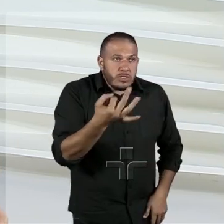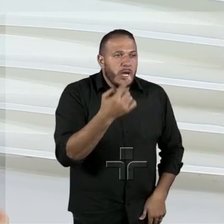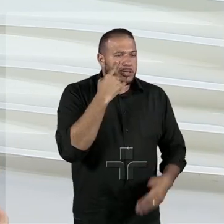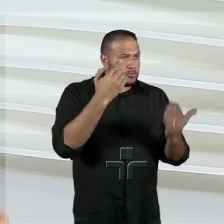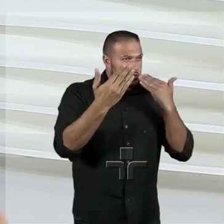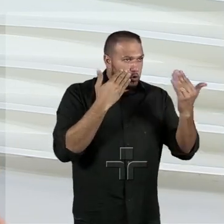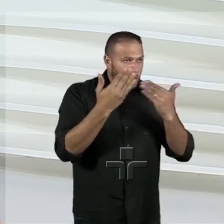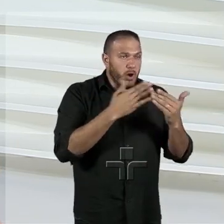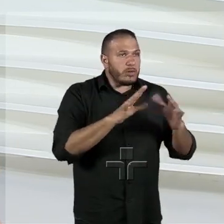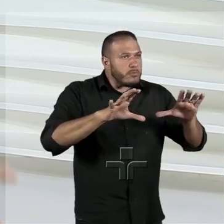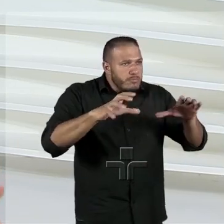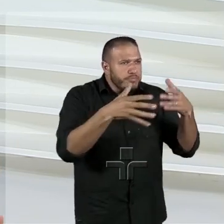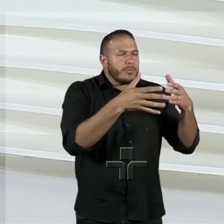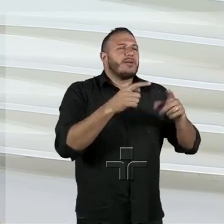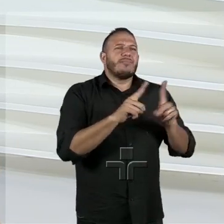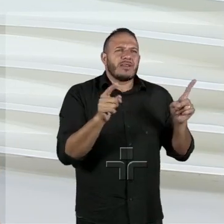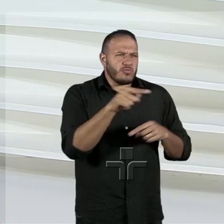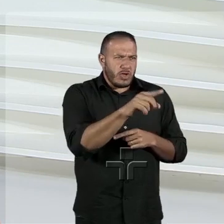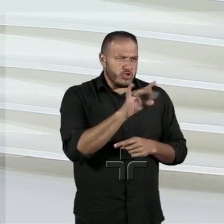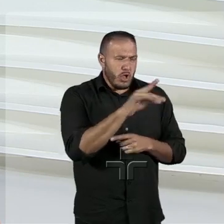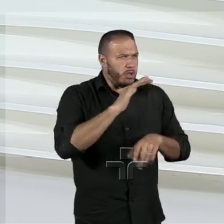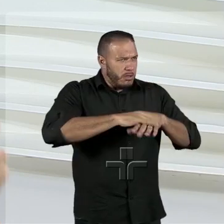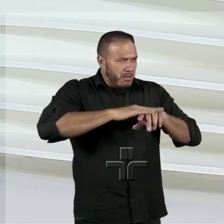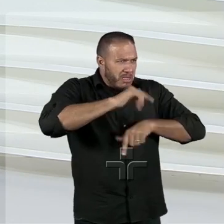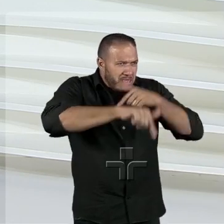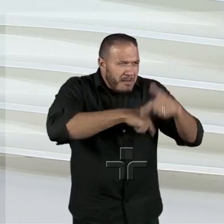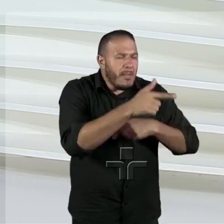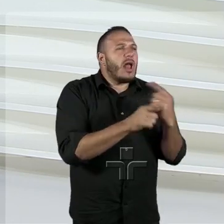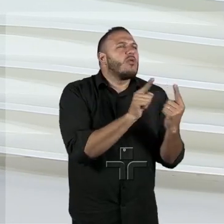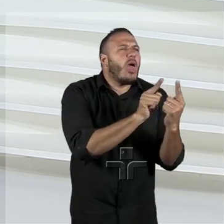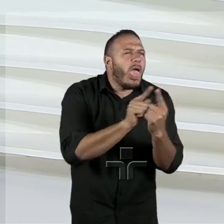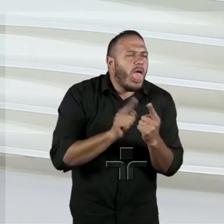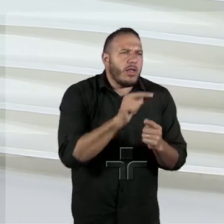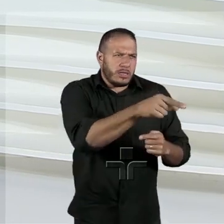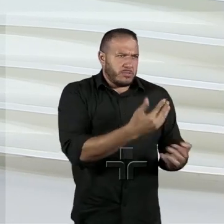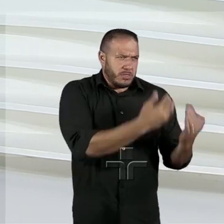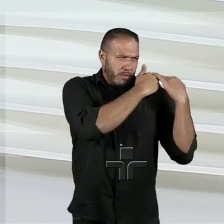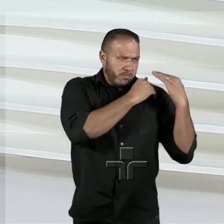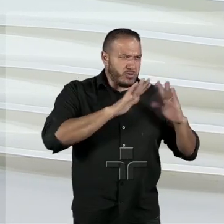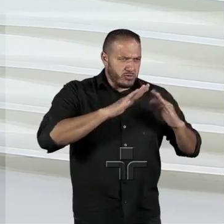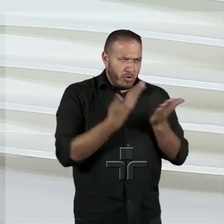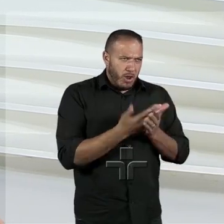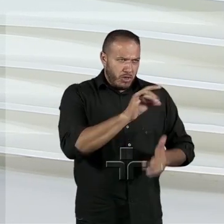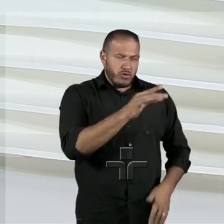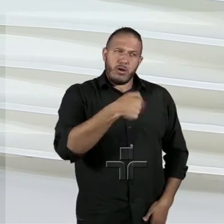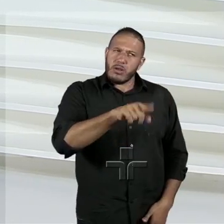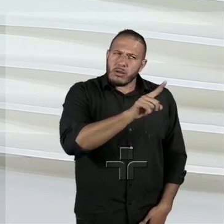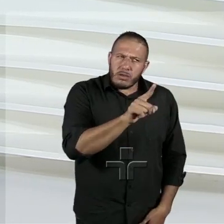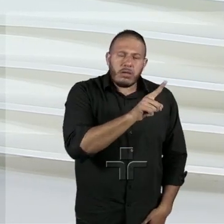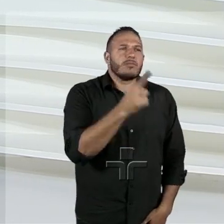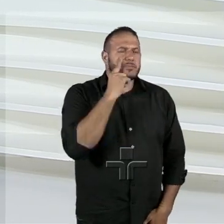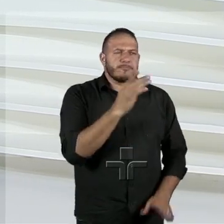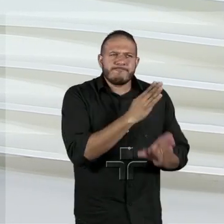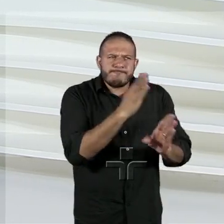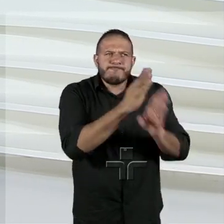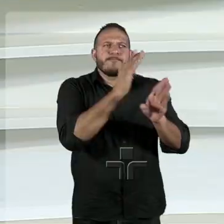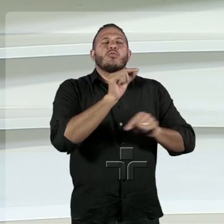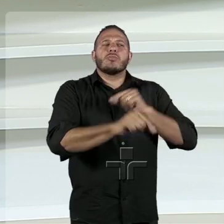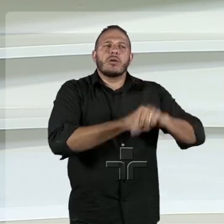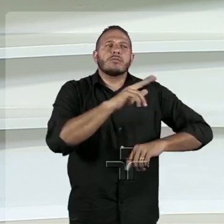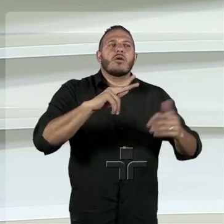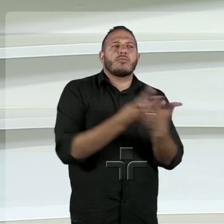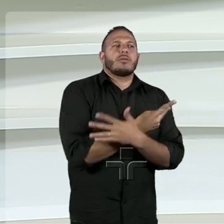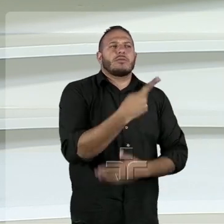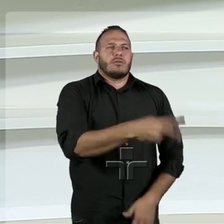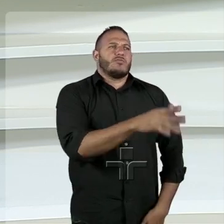psicólogos para a nossa rede, mas não é para fazer trabalho clínico, não é esse o papel da escola. Nós precisamos identificar o que está acontecendo com os nossos